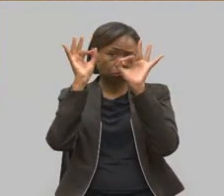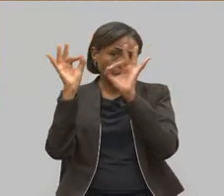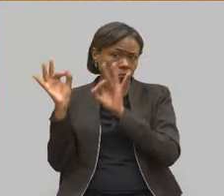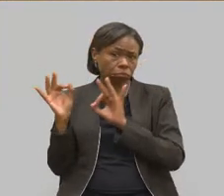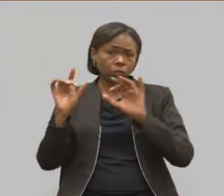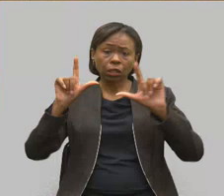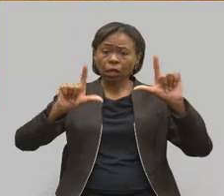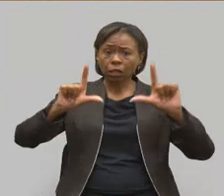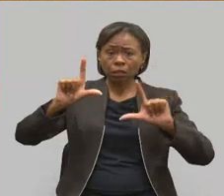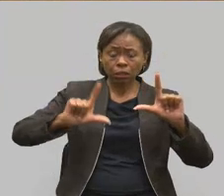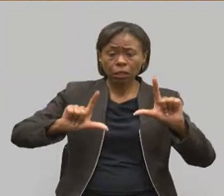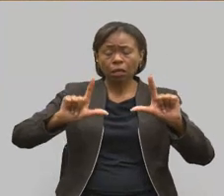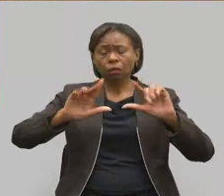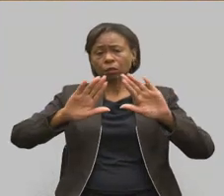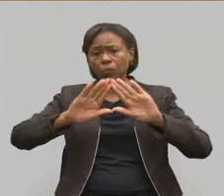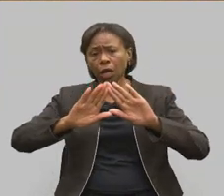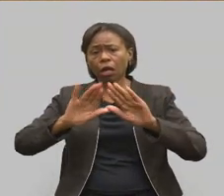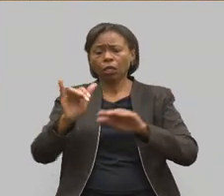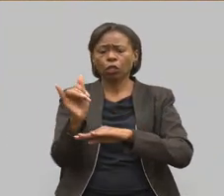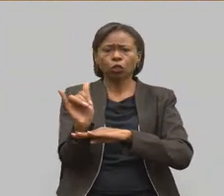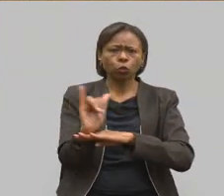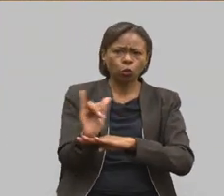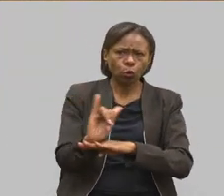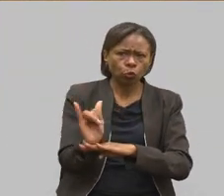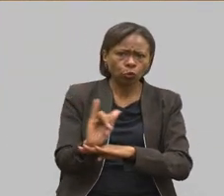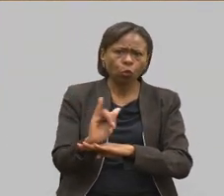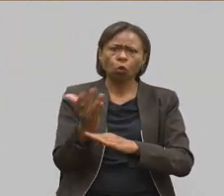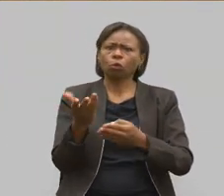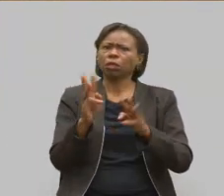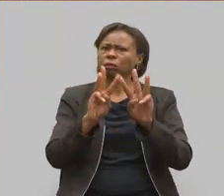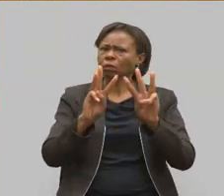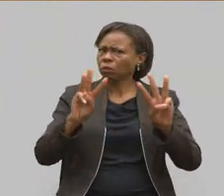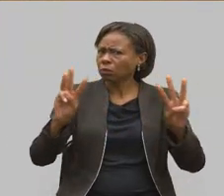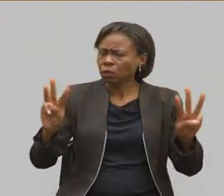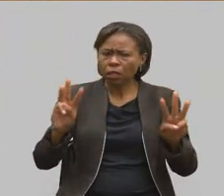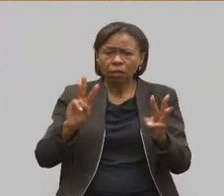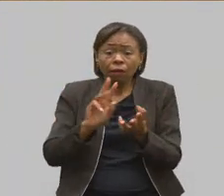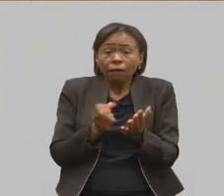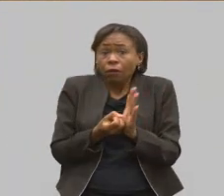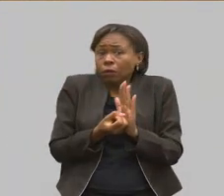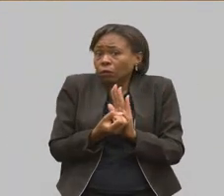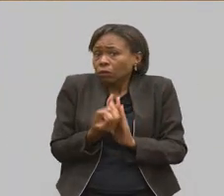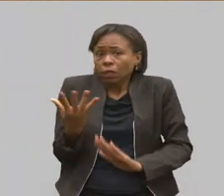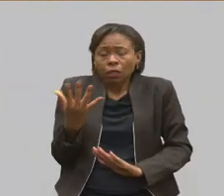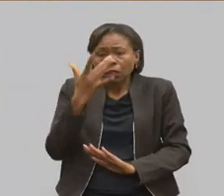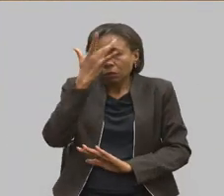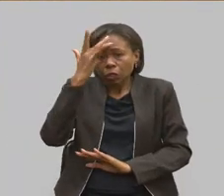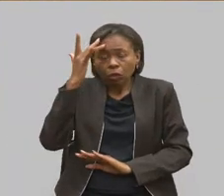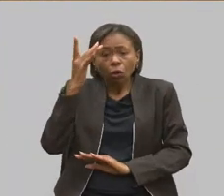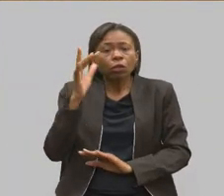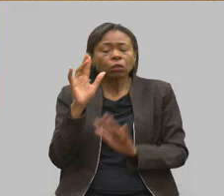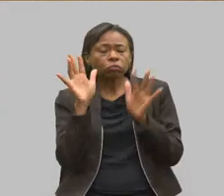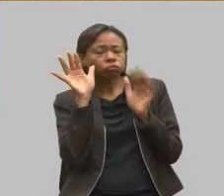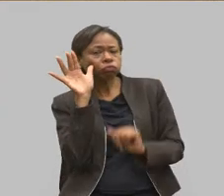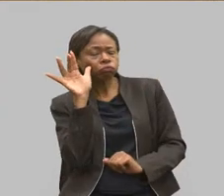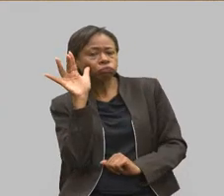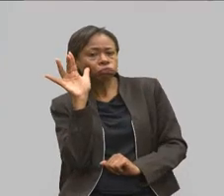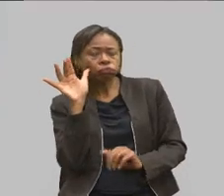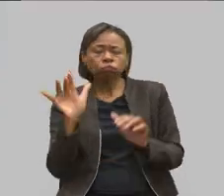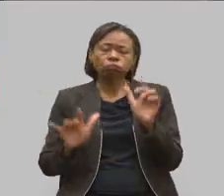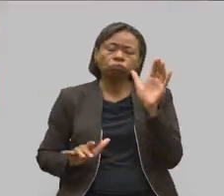YouTube de um canal são muitas pessoas vão assistir cada